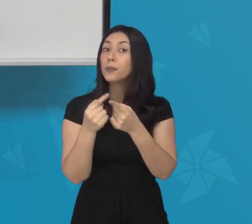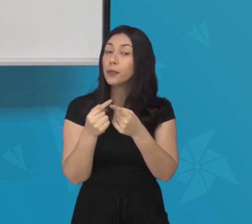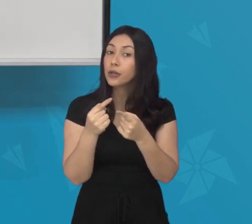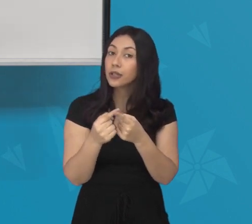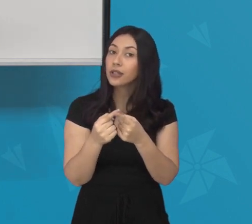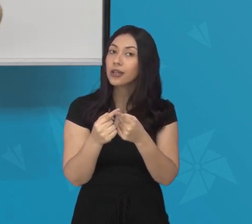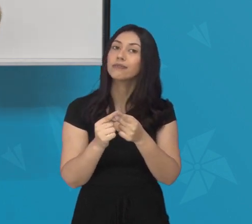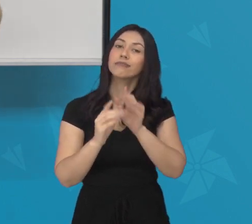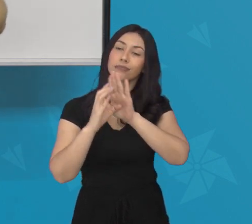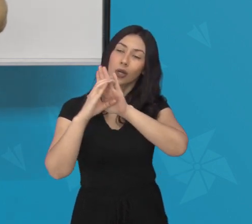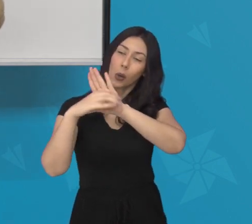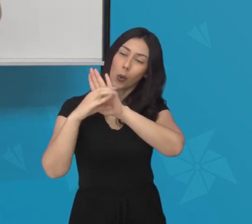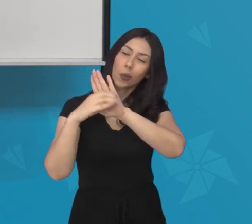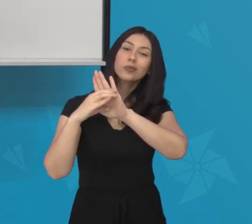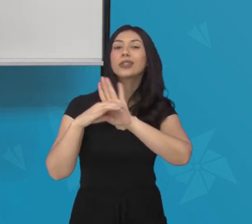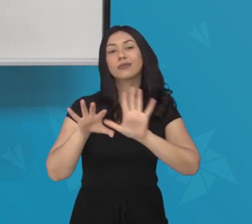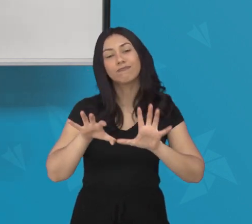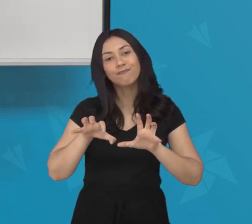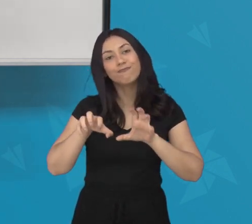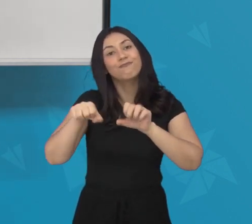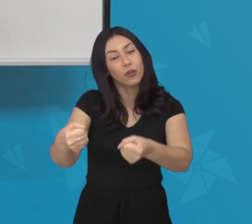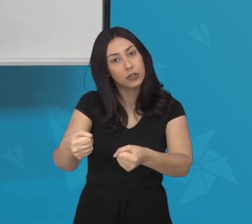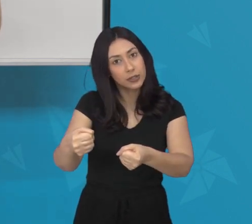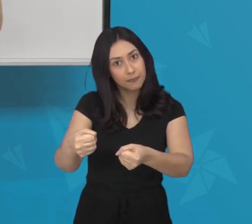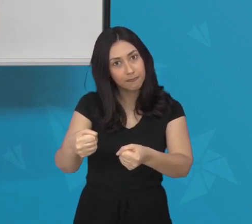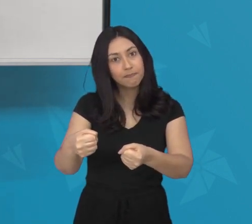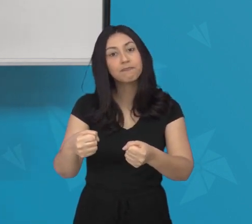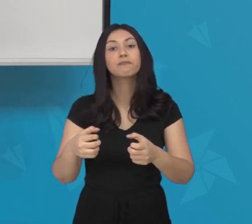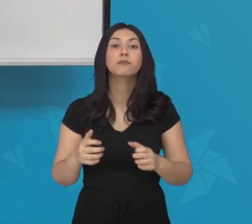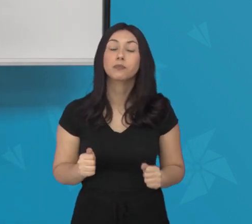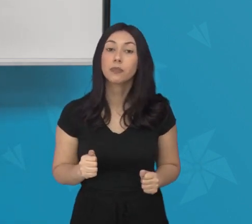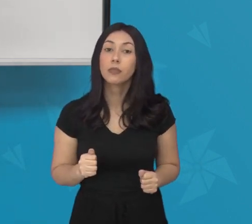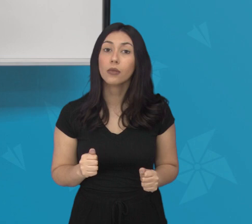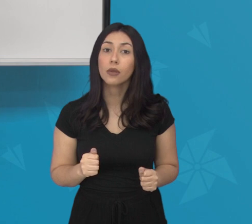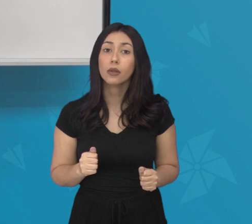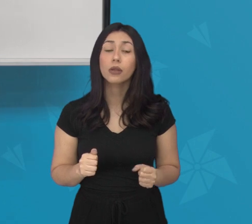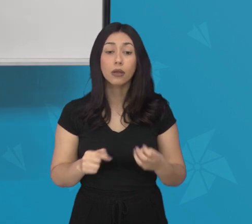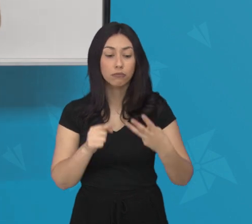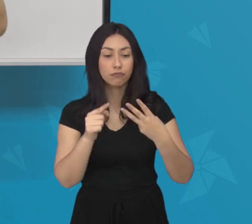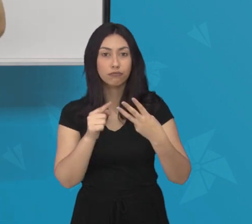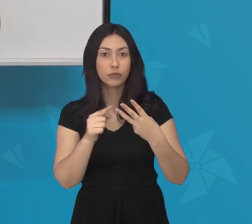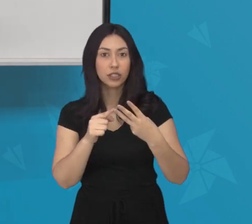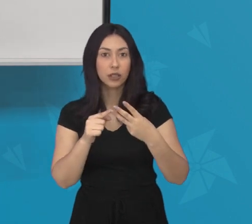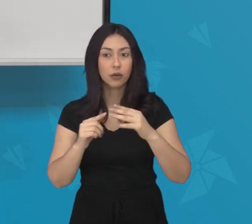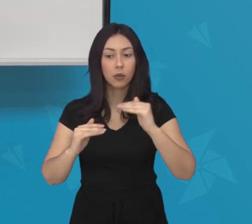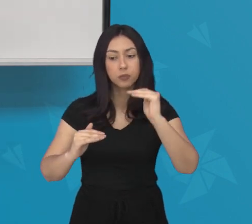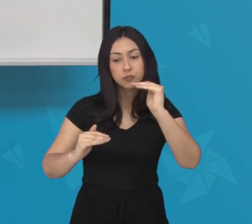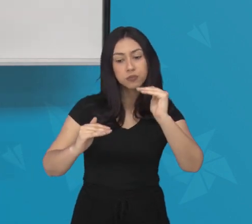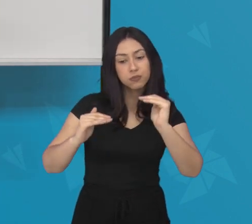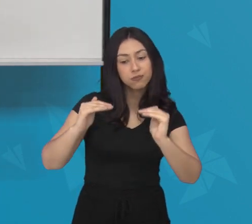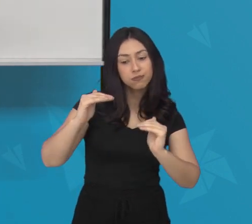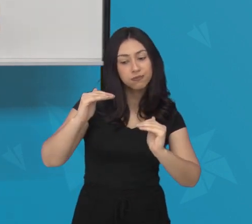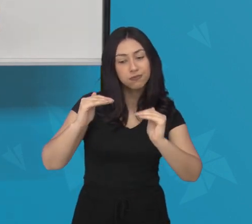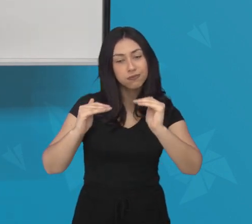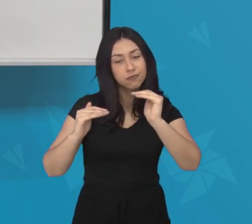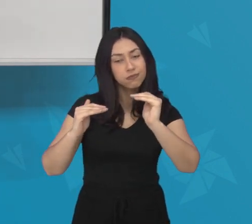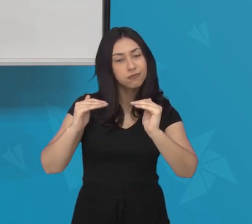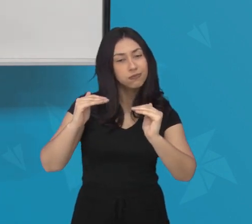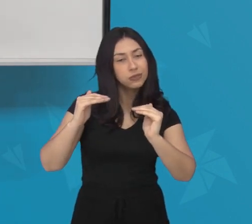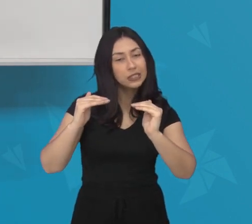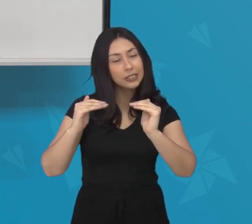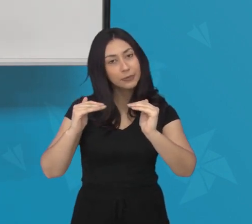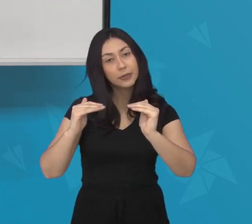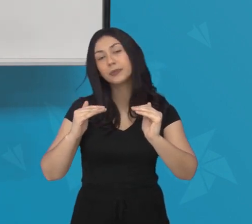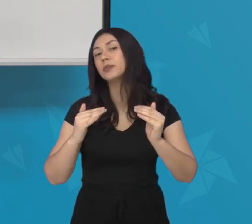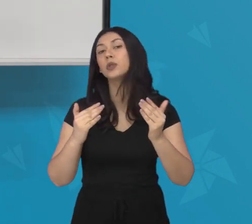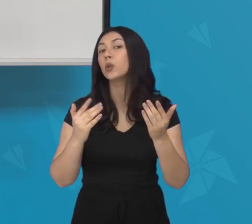nosso conceito físico de força, tá bom? Equilibra. Olha só, o equilíbrio,